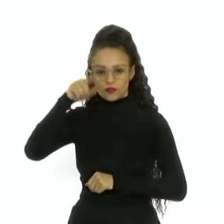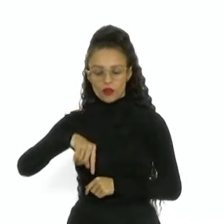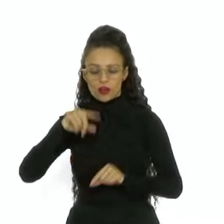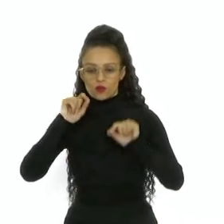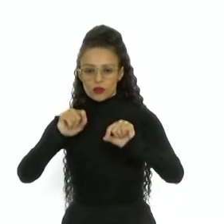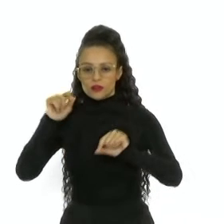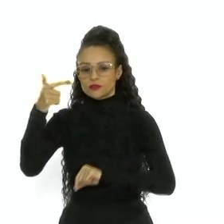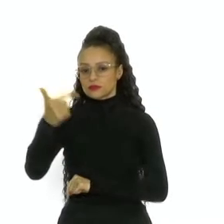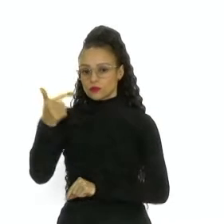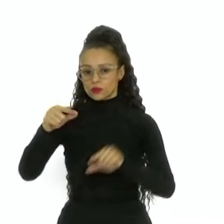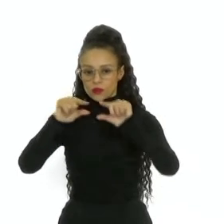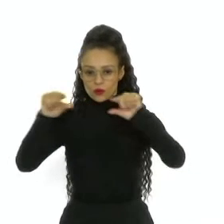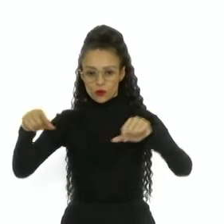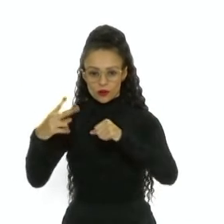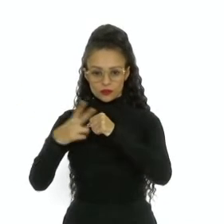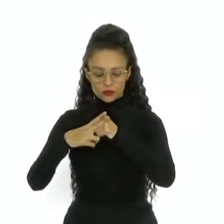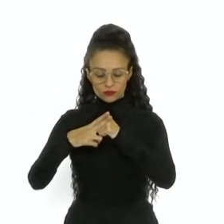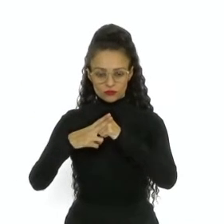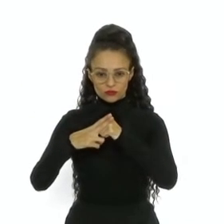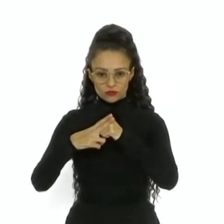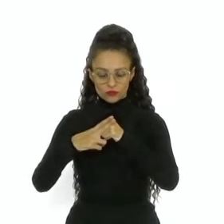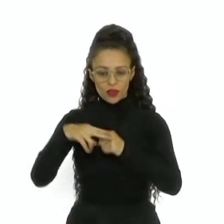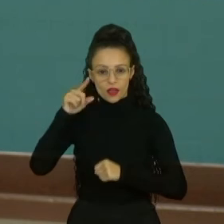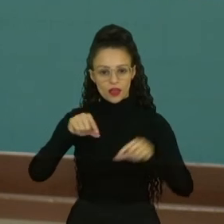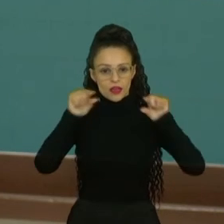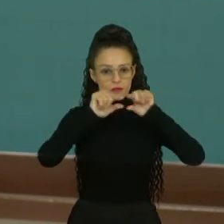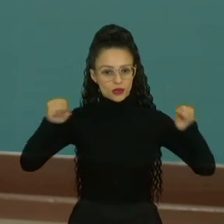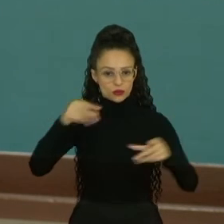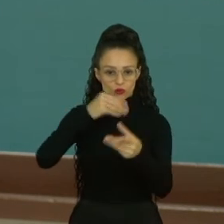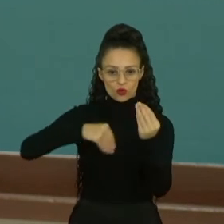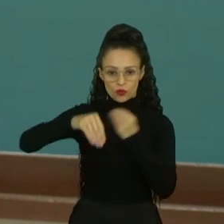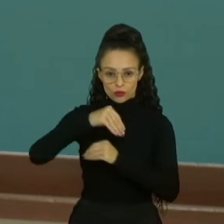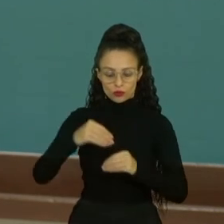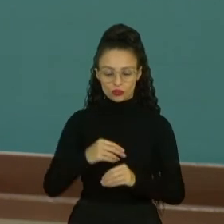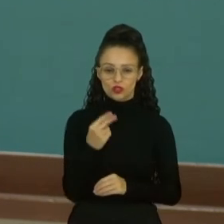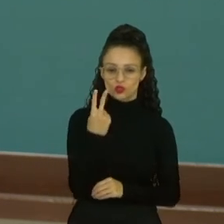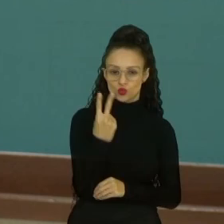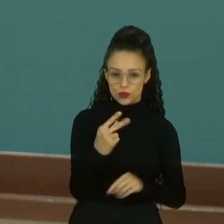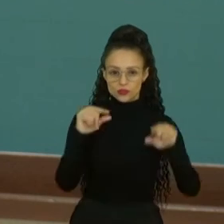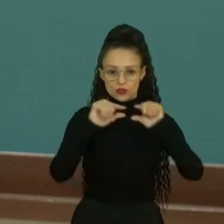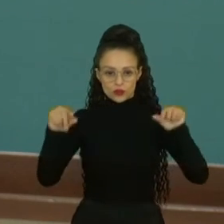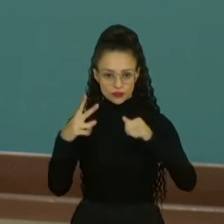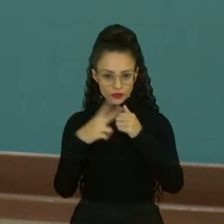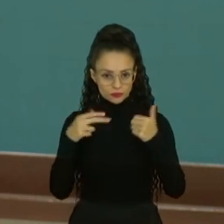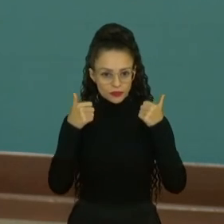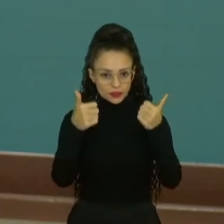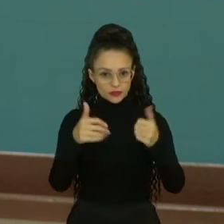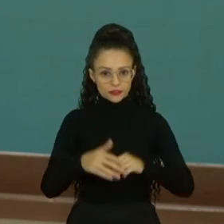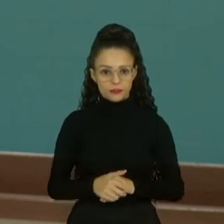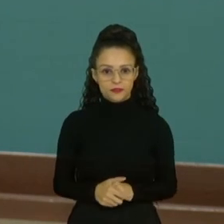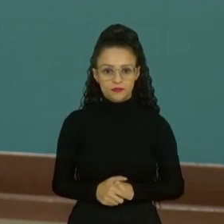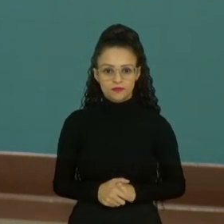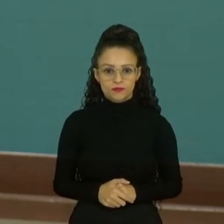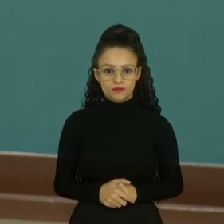forma a segunda oração. Então, aqui eu tenho um período composto formado por 2 orações, beleza?